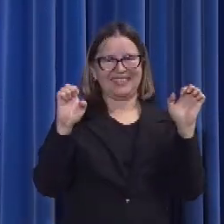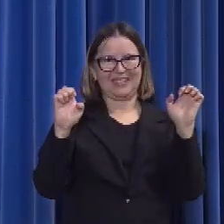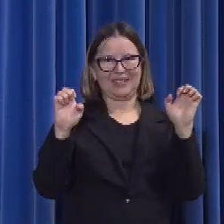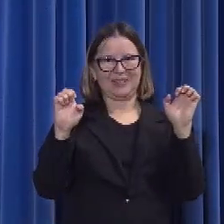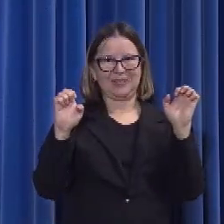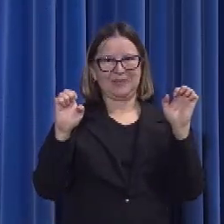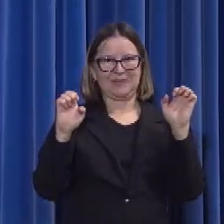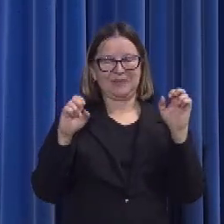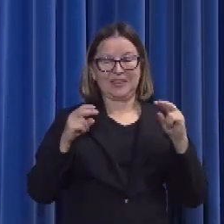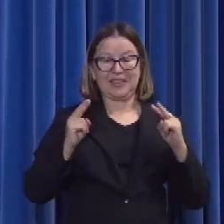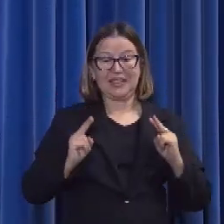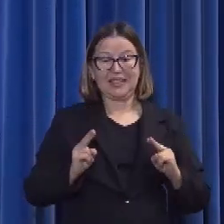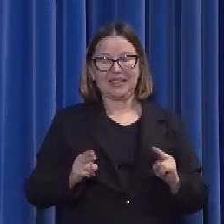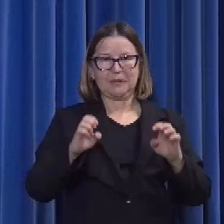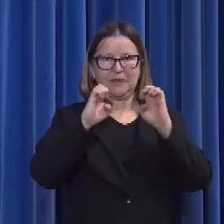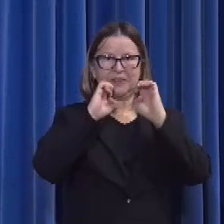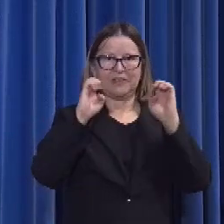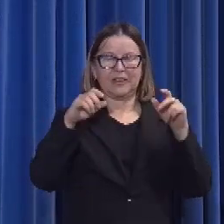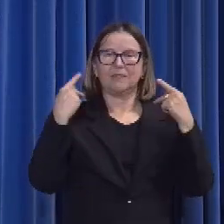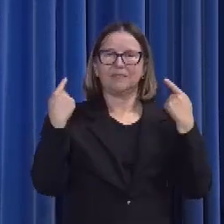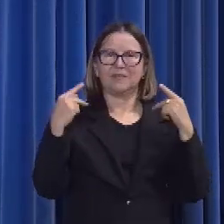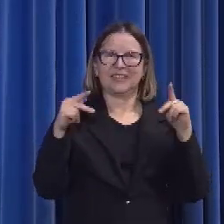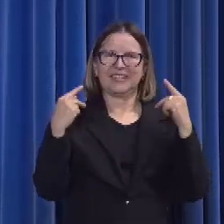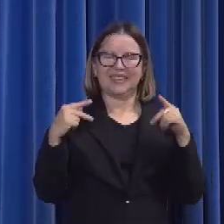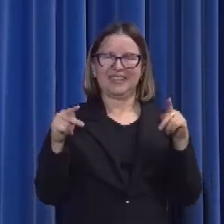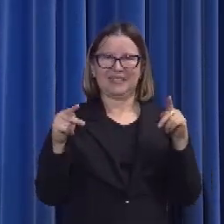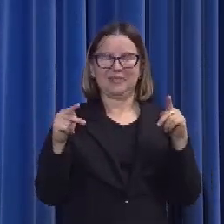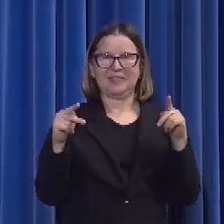todas as vezes que o Evangelho é pregado,